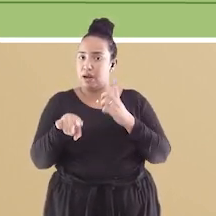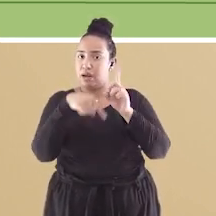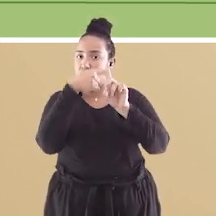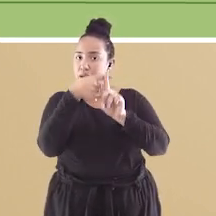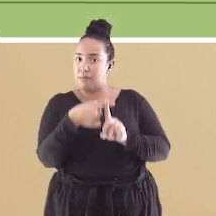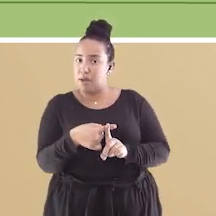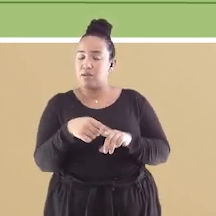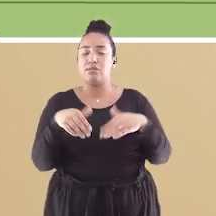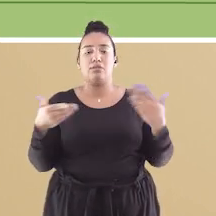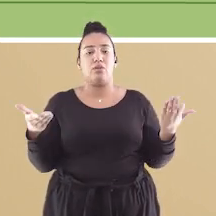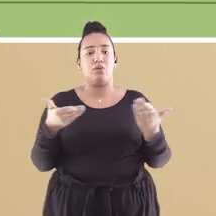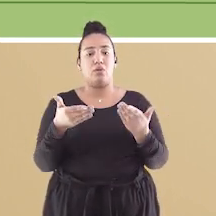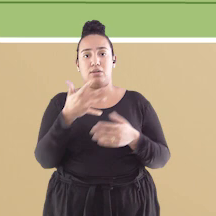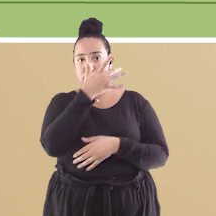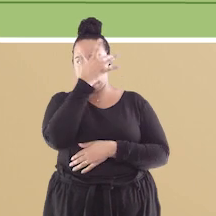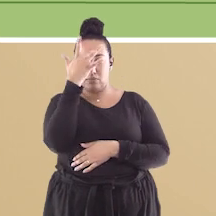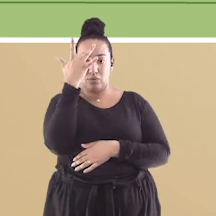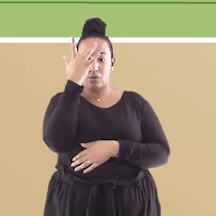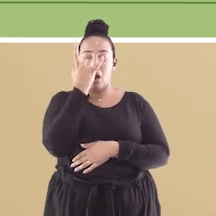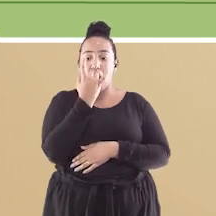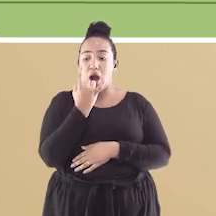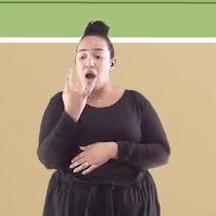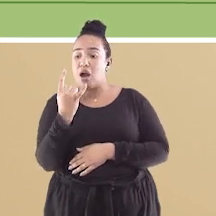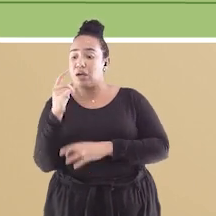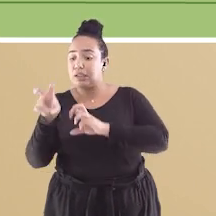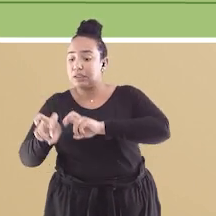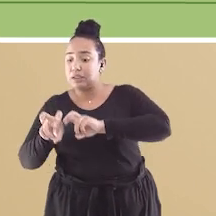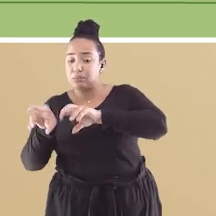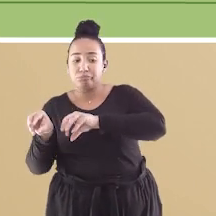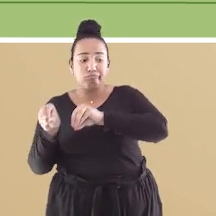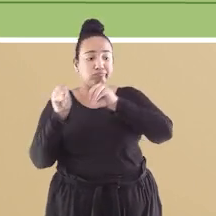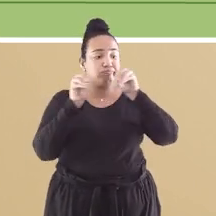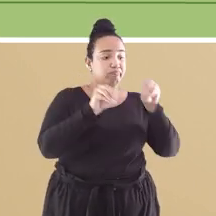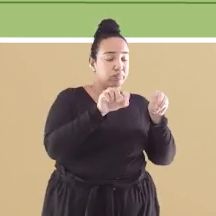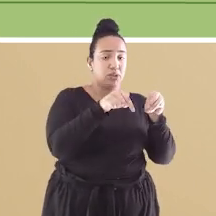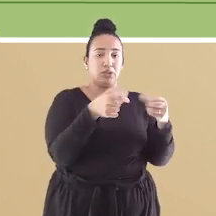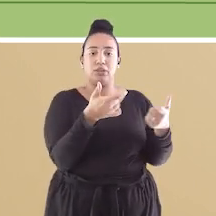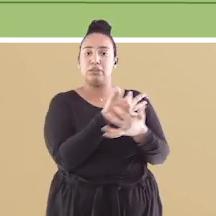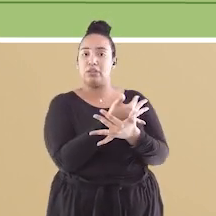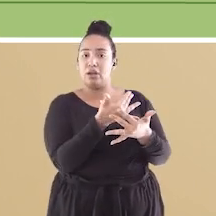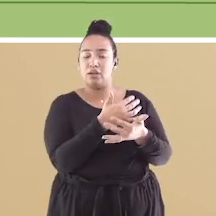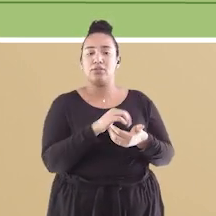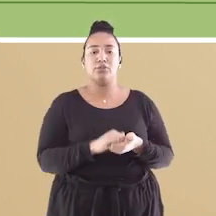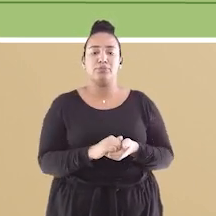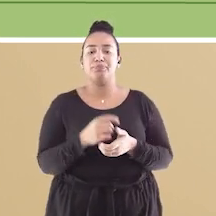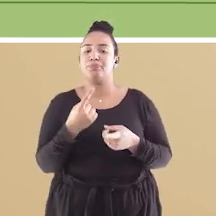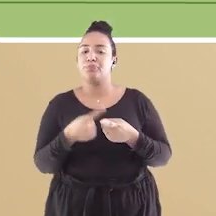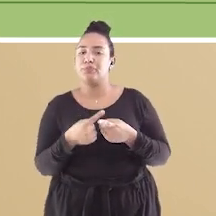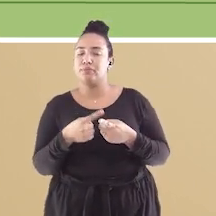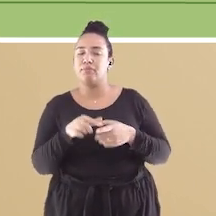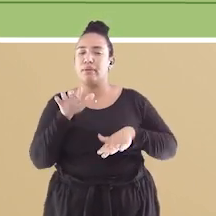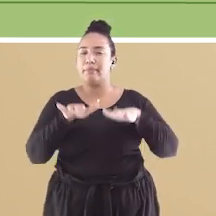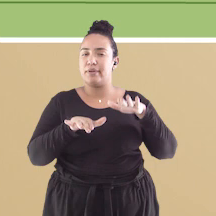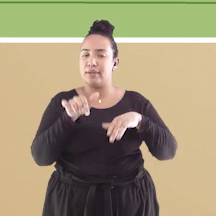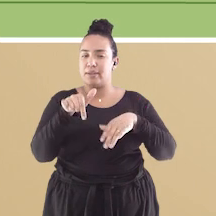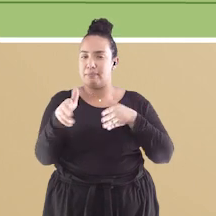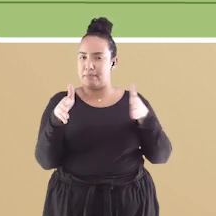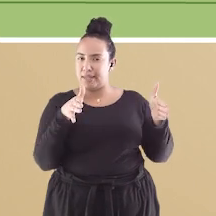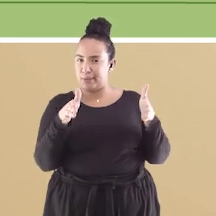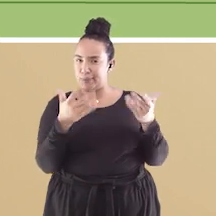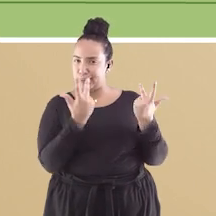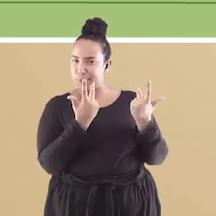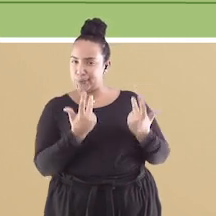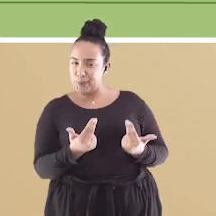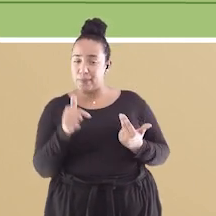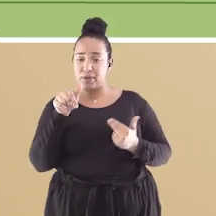tornaram um atrativo para as pessoas migrarem do campo para as cidades. Até porque, aproximadamente nesse mesmo